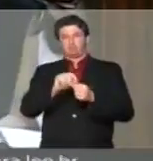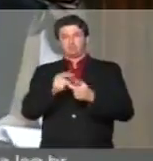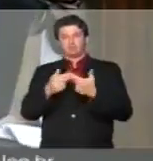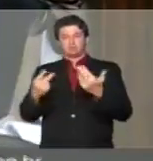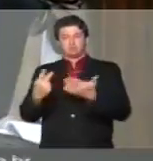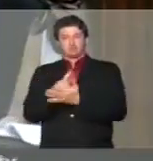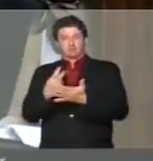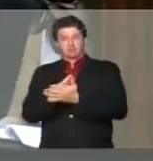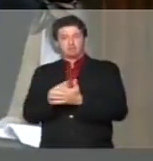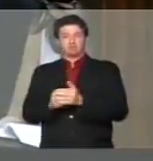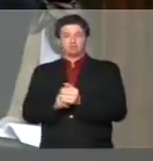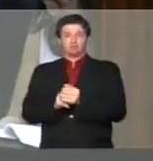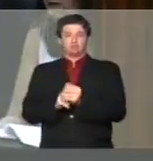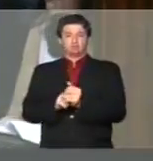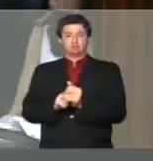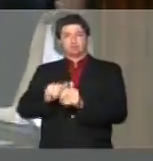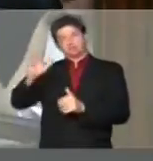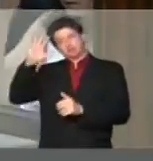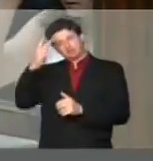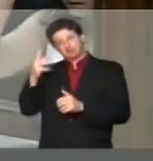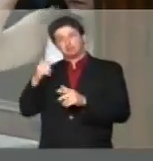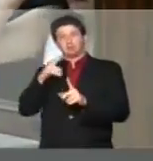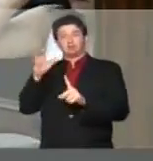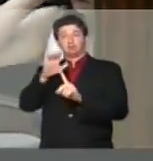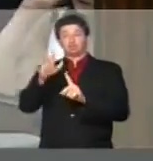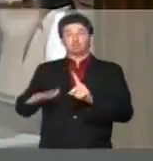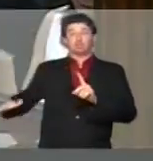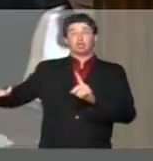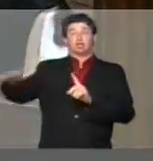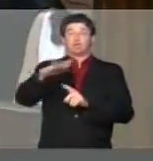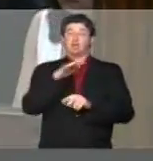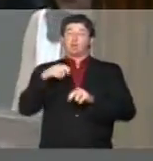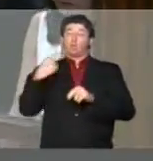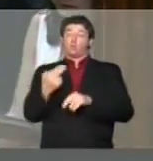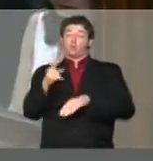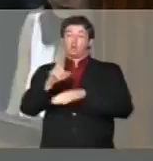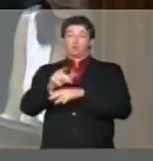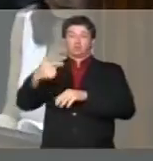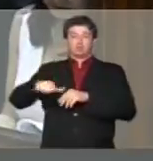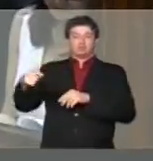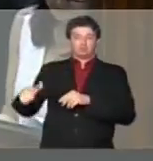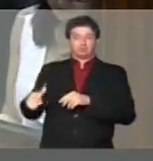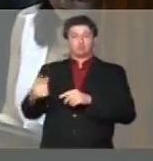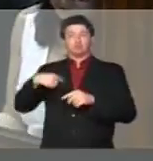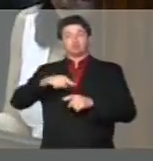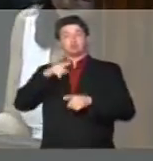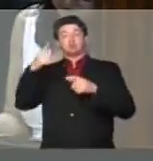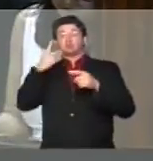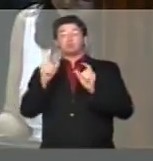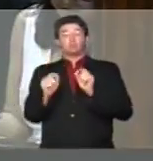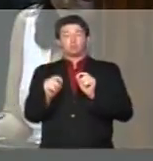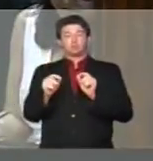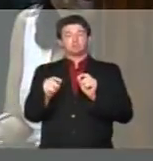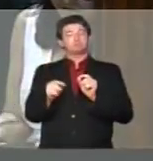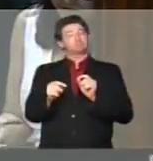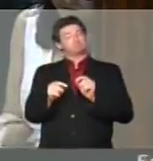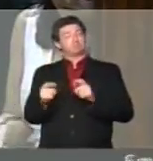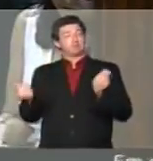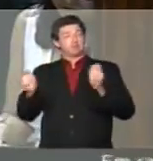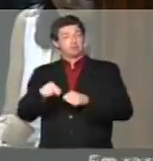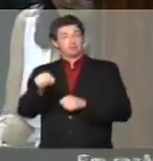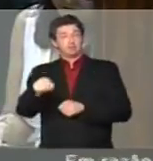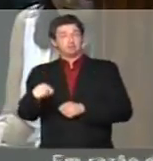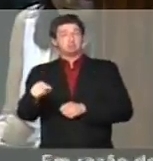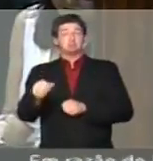precedentes originados dos julgamentos com repercussão geral ou em recursos repetitivos, temos que essa